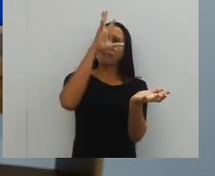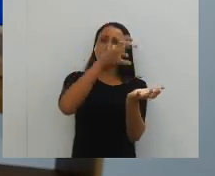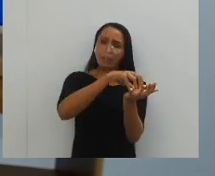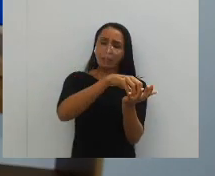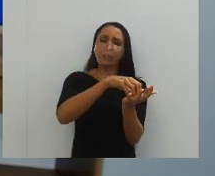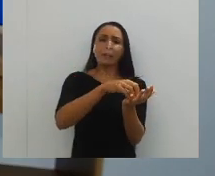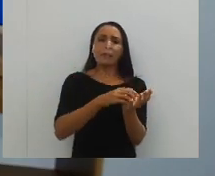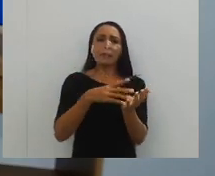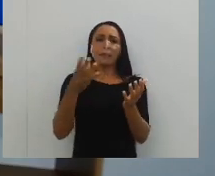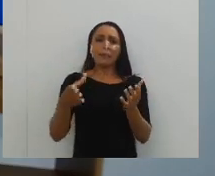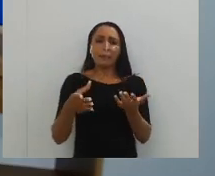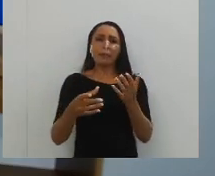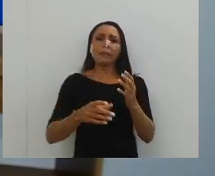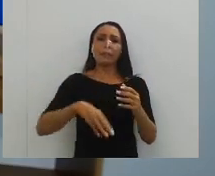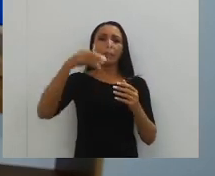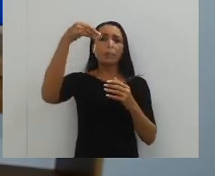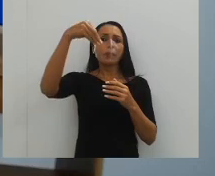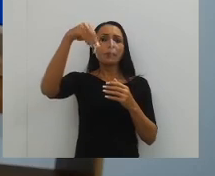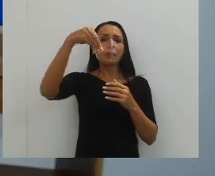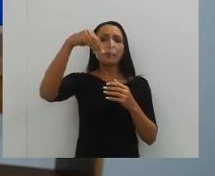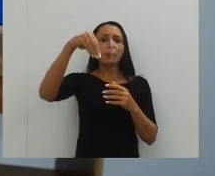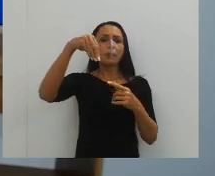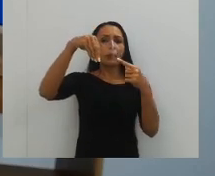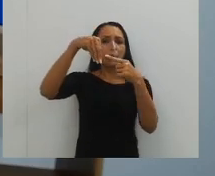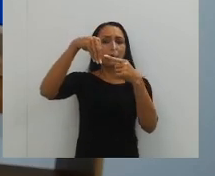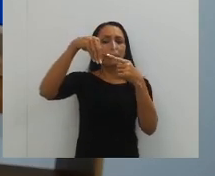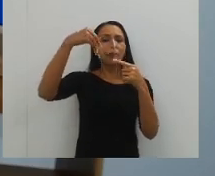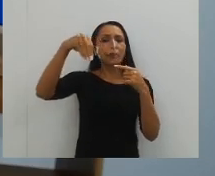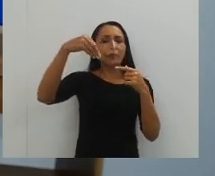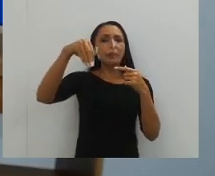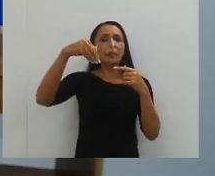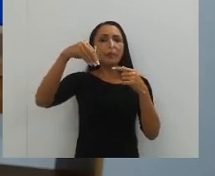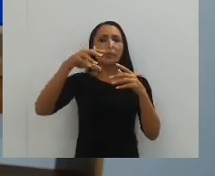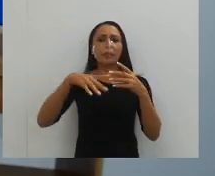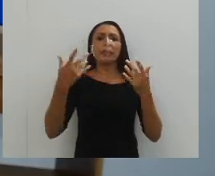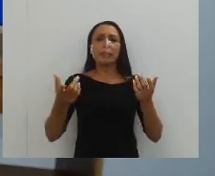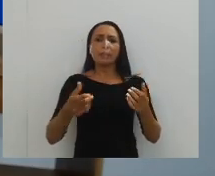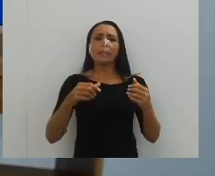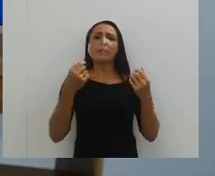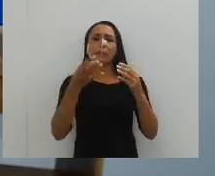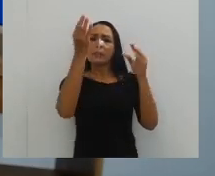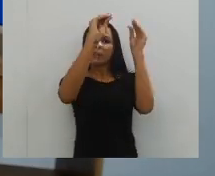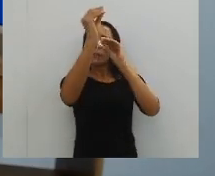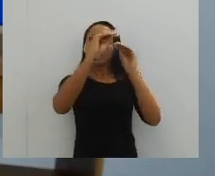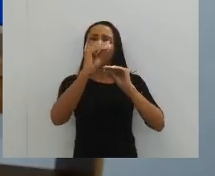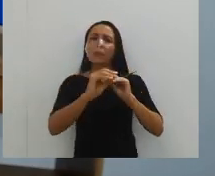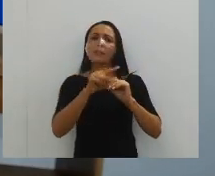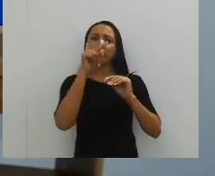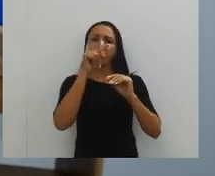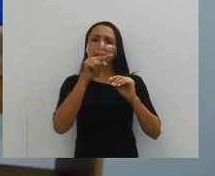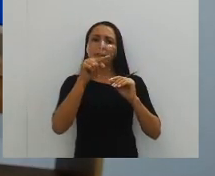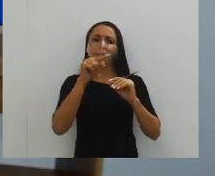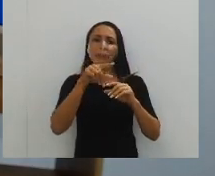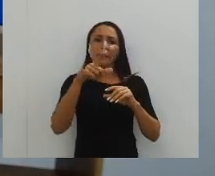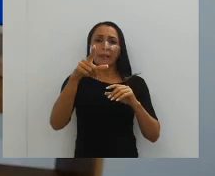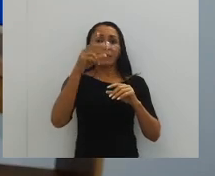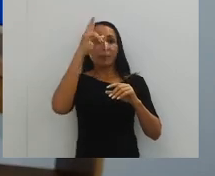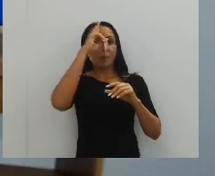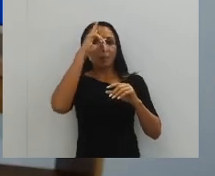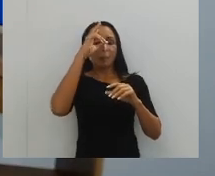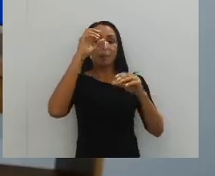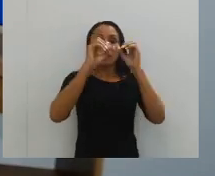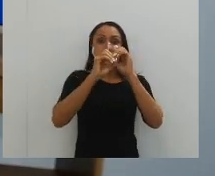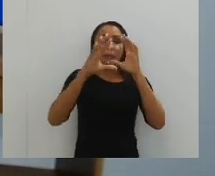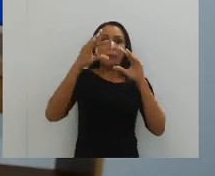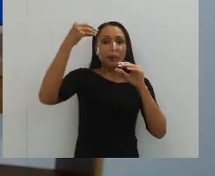canal e ativa o danado do sininho das notificações, porque aí toda novidade que a gente postar lá no EducaPE para vocês recebem em